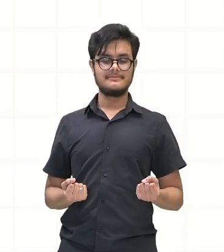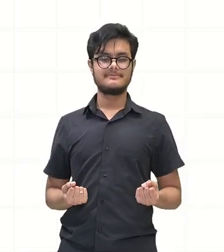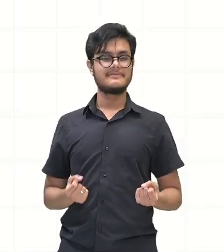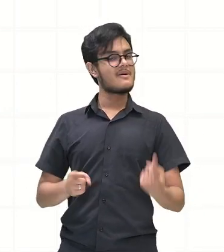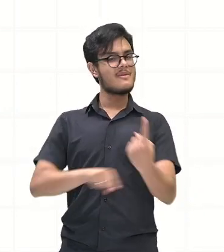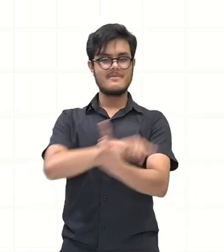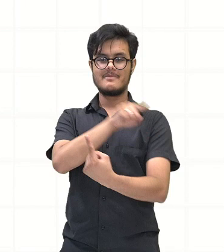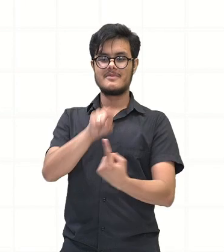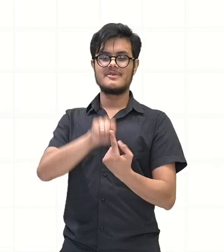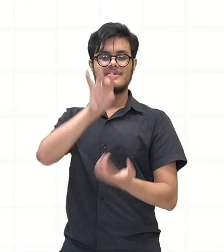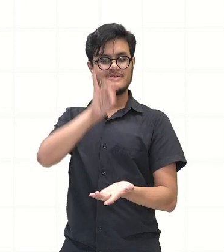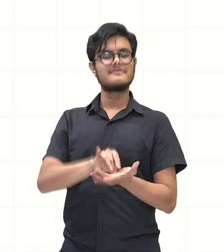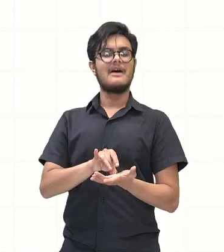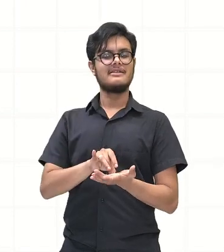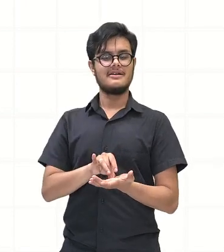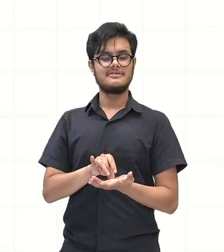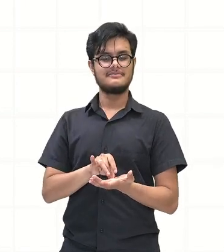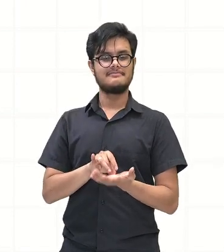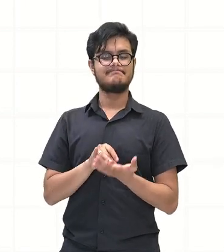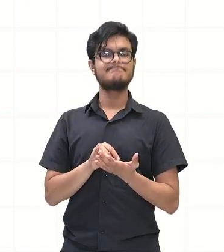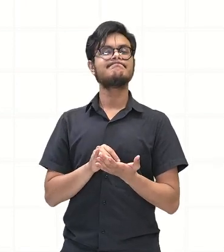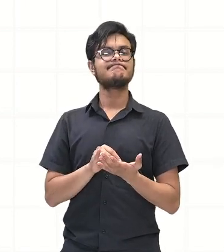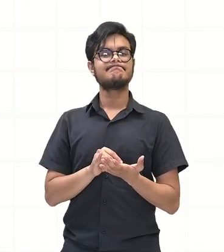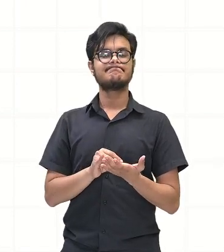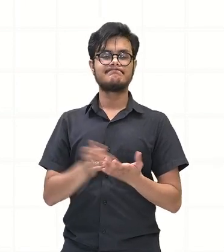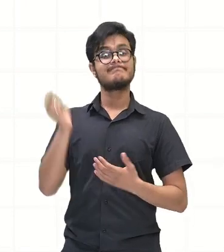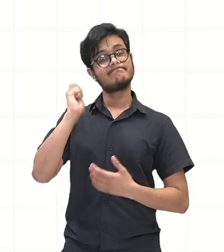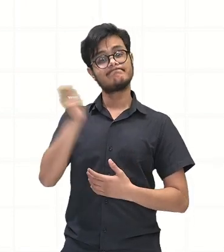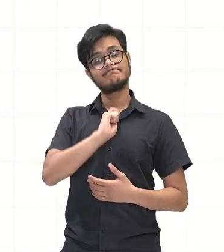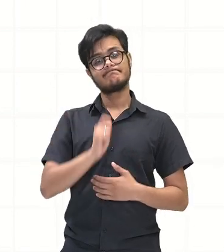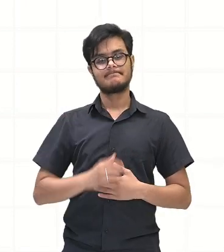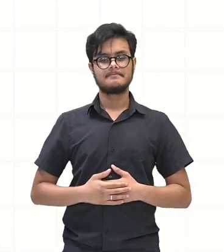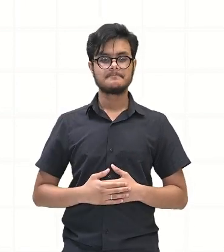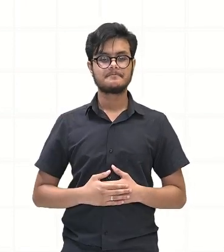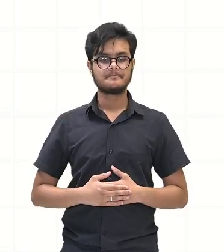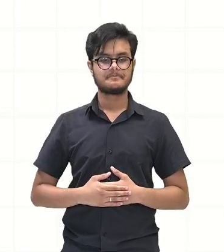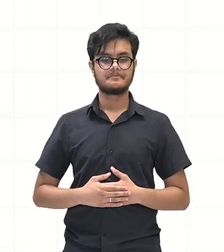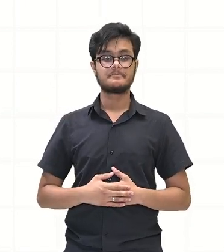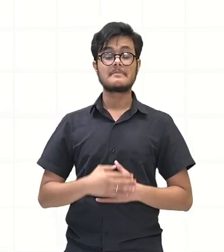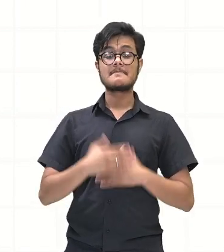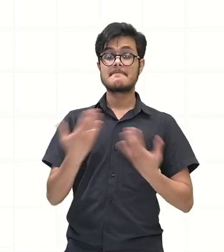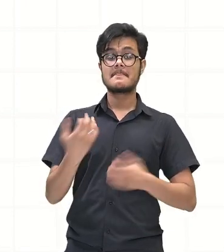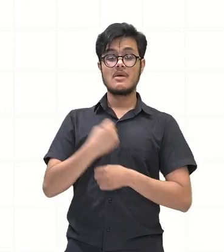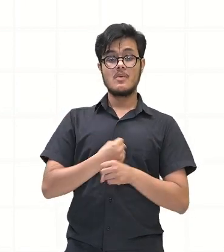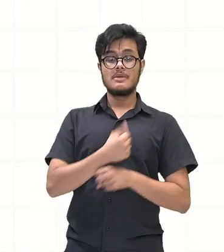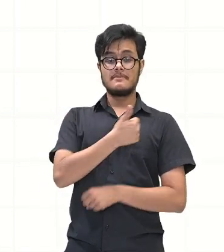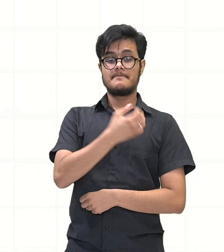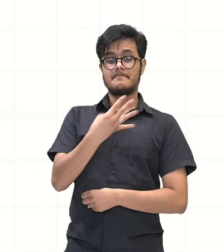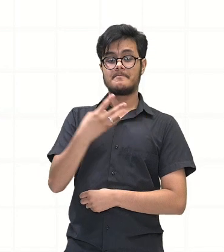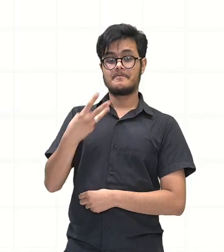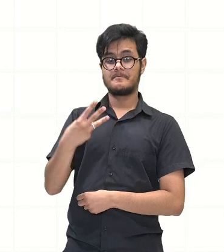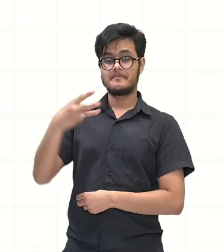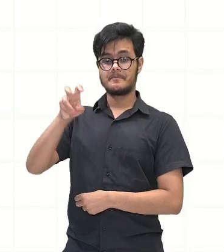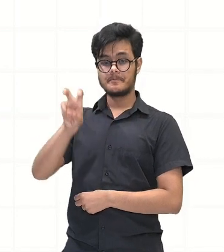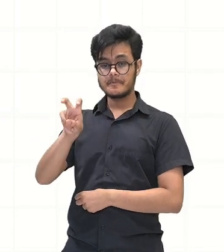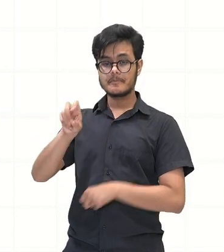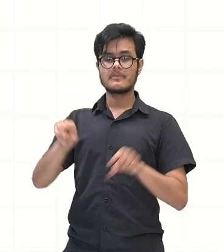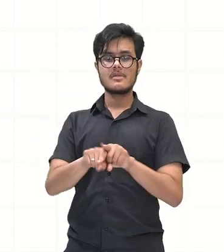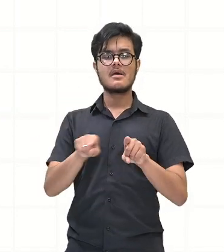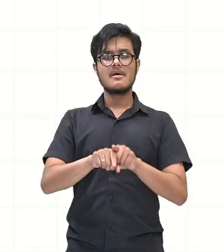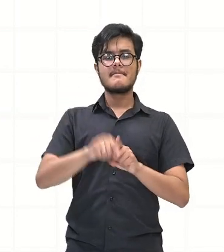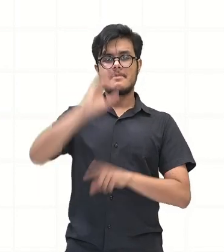eles utilizavam para justificar a escravização. Em 1435, vamos observar que o